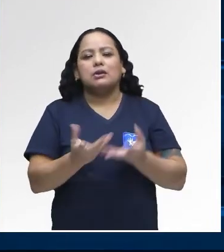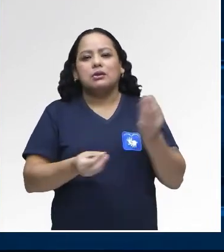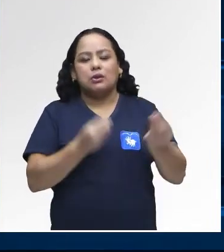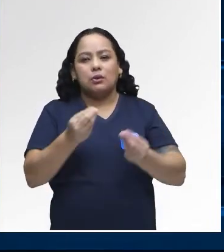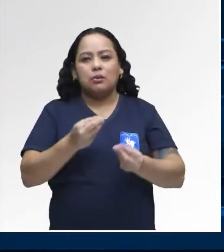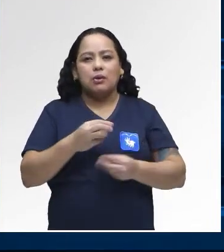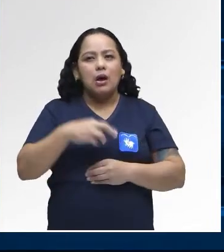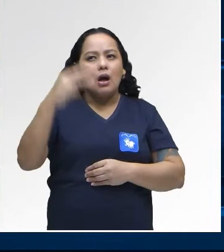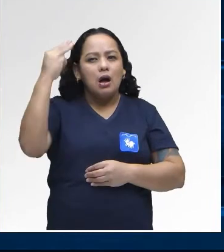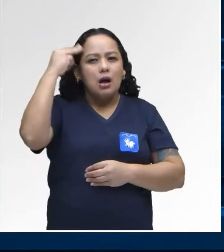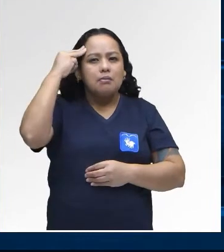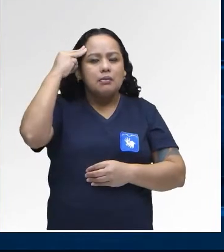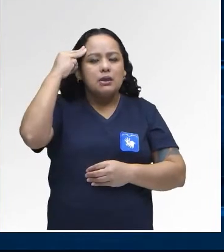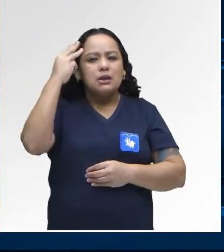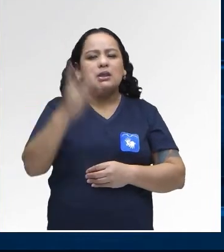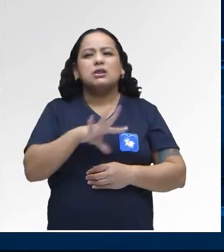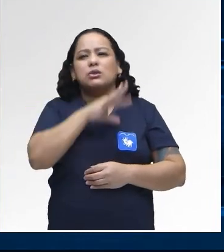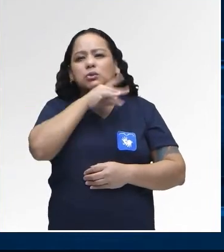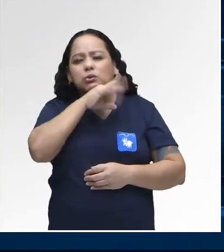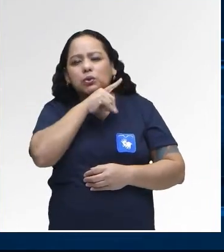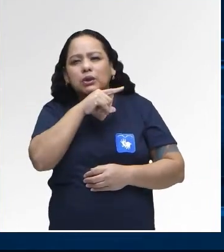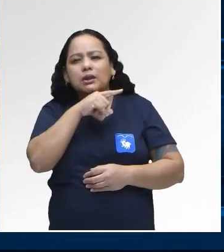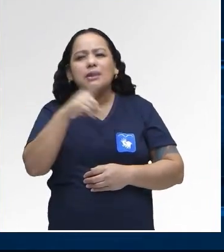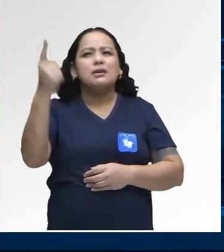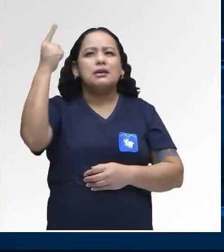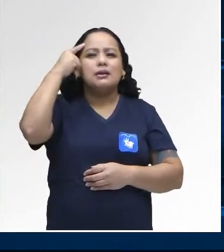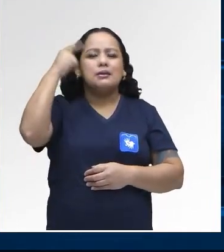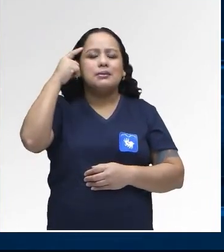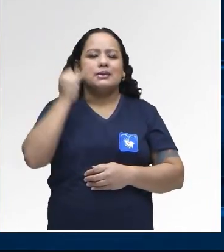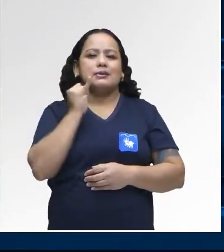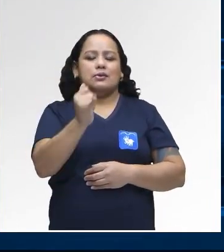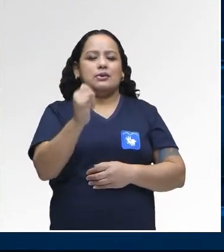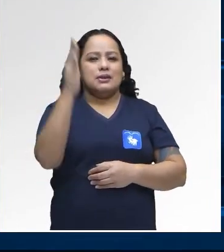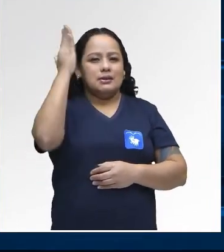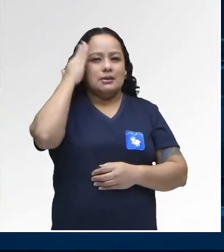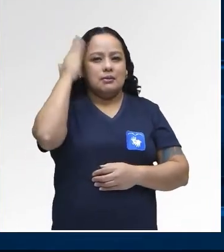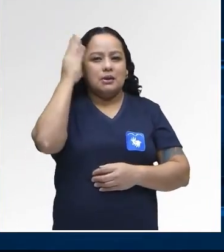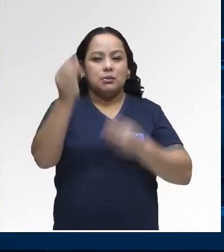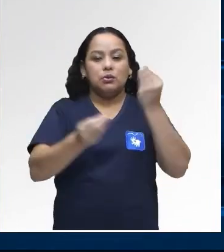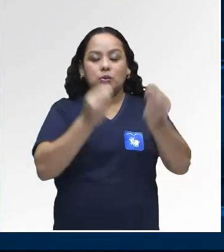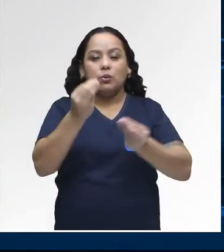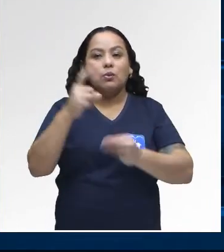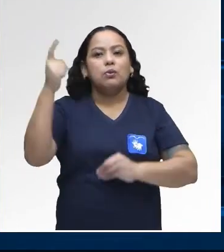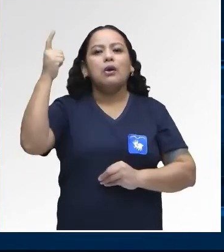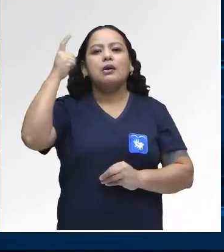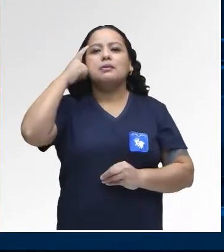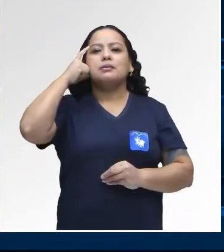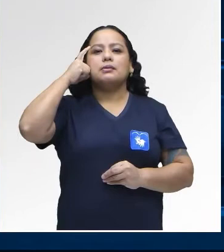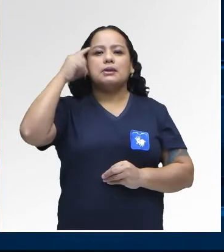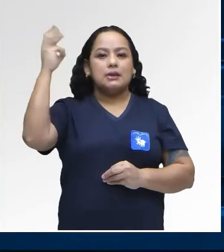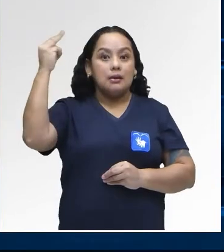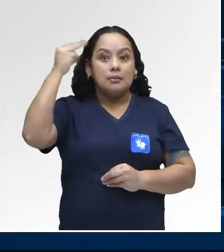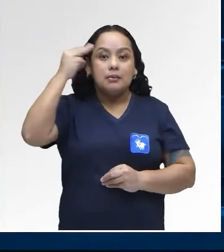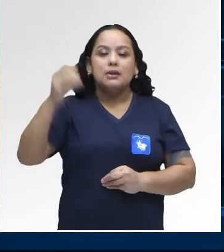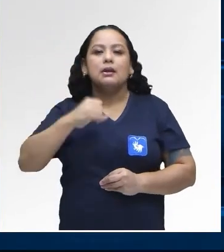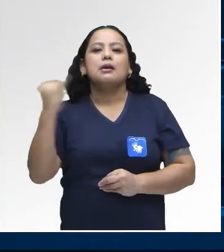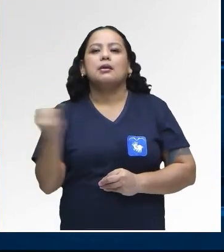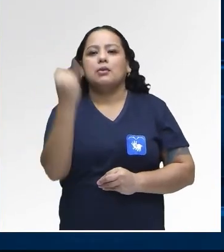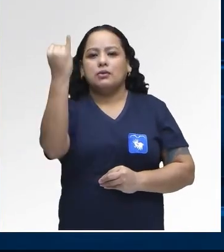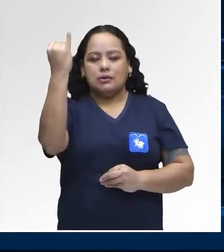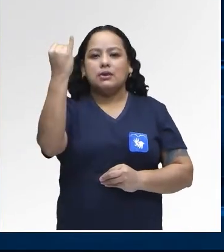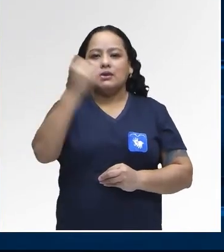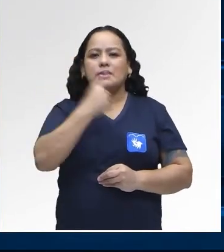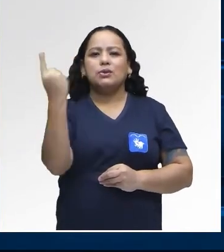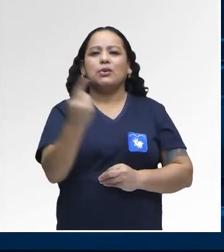mente boa, né, com a cabeça, a gente sabe o quanto que a cabeça é importante, a gente está bem